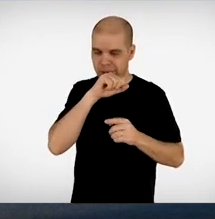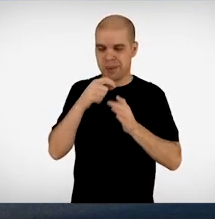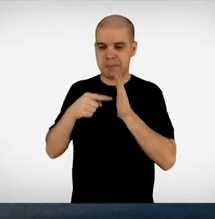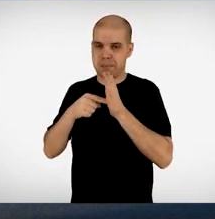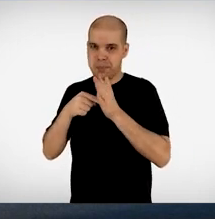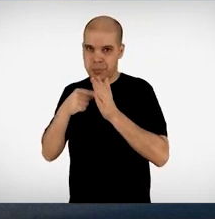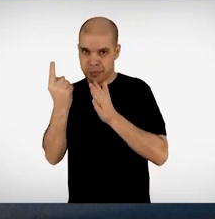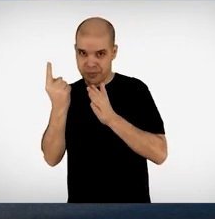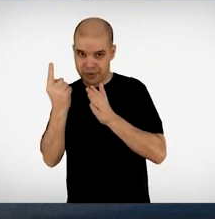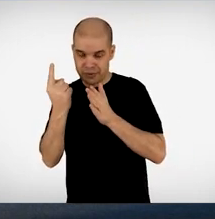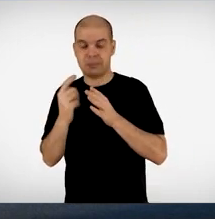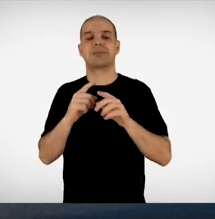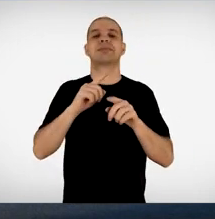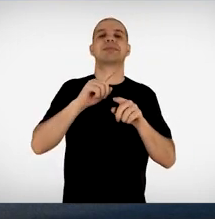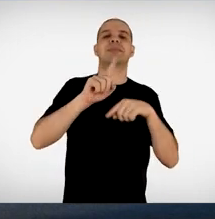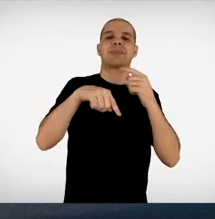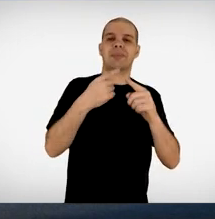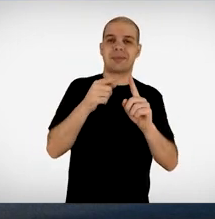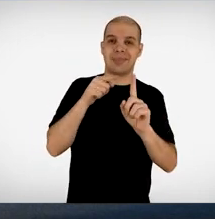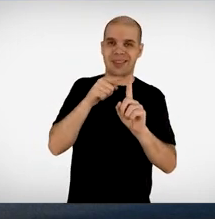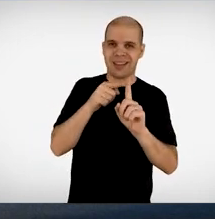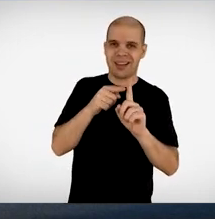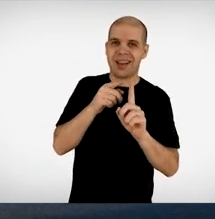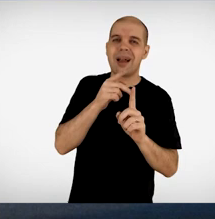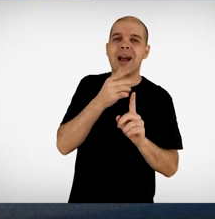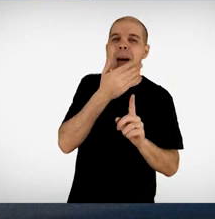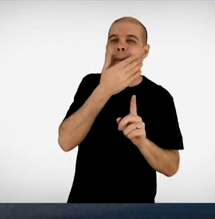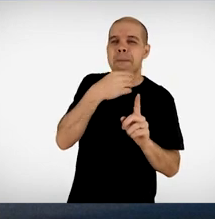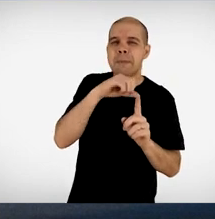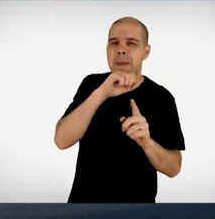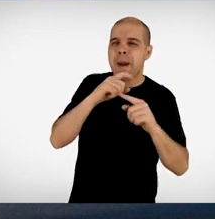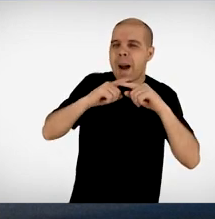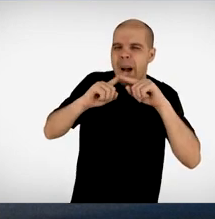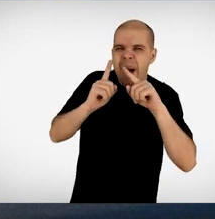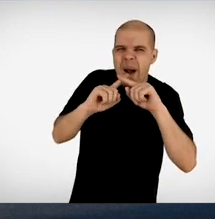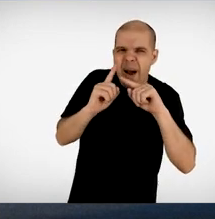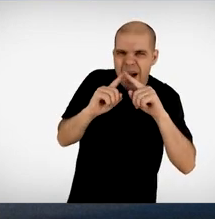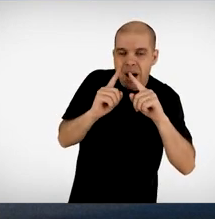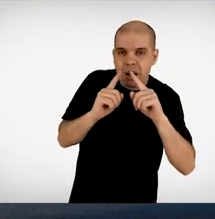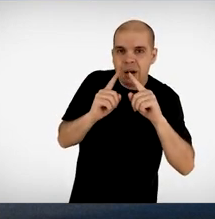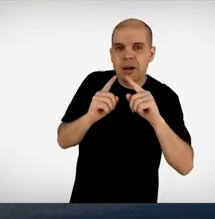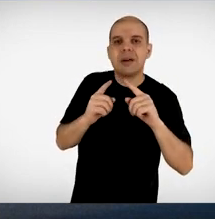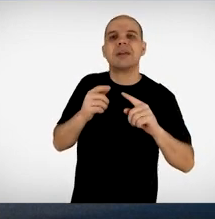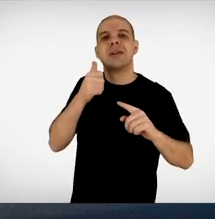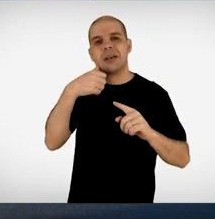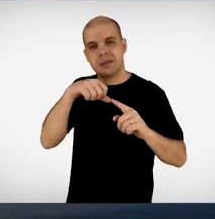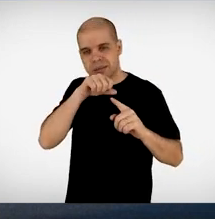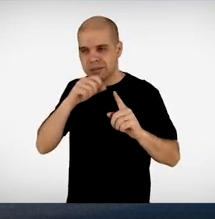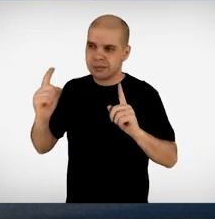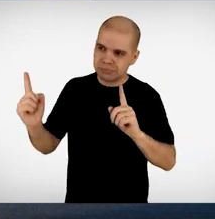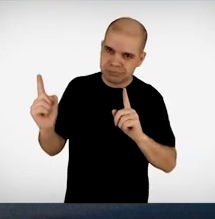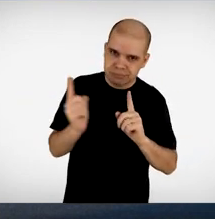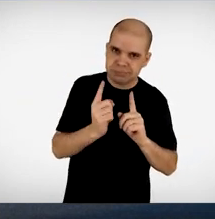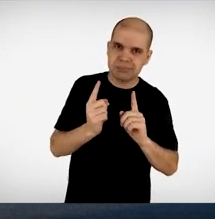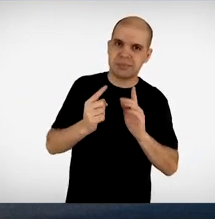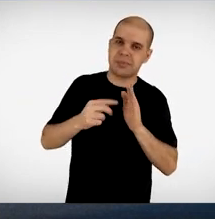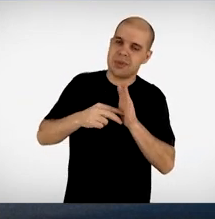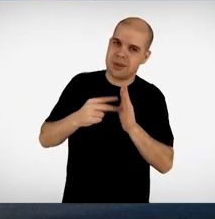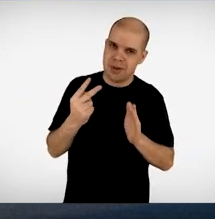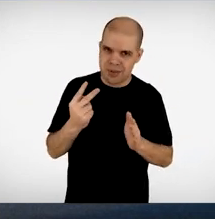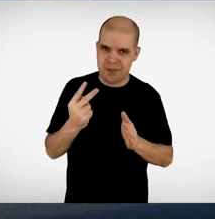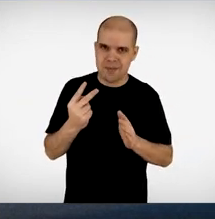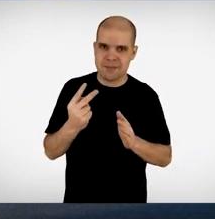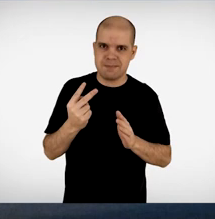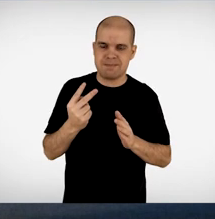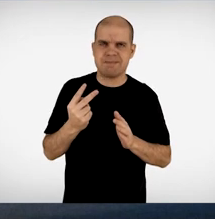sei lá. Ela aparece nesses dois momentos, assim. Eu não sei, né, responder sobre a sua análise, ainda bem. Não tenho a